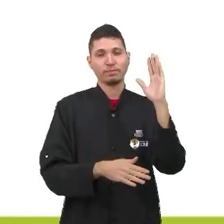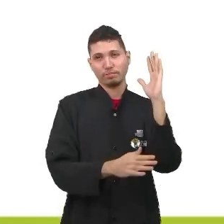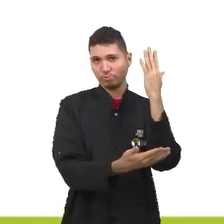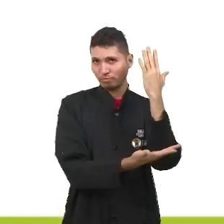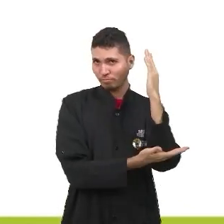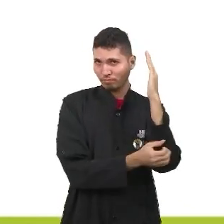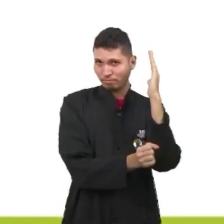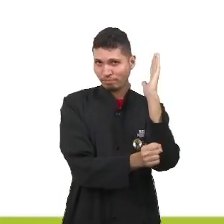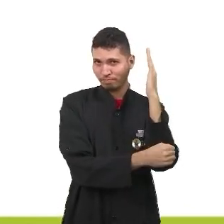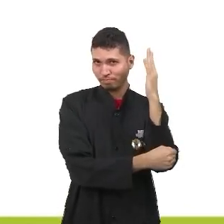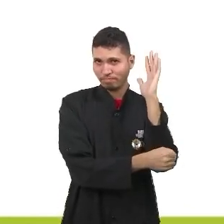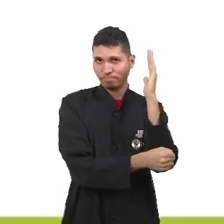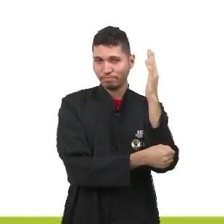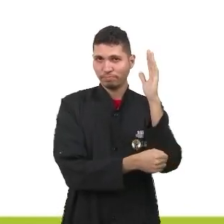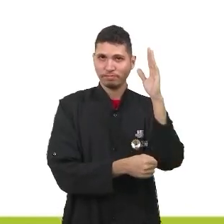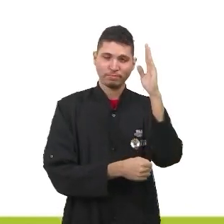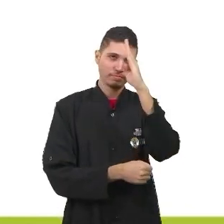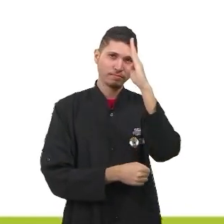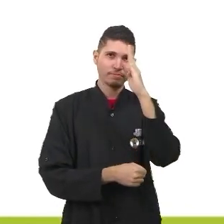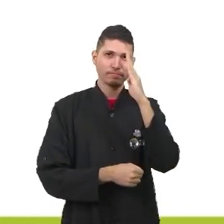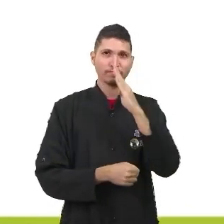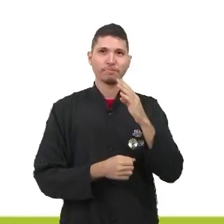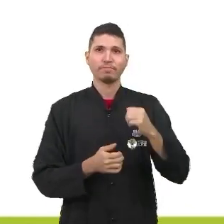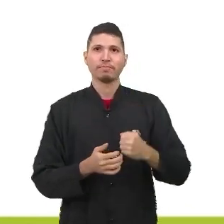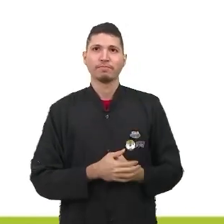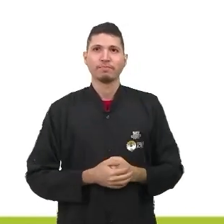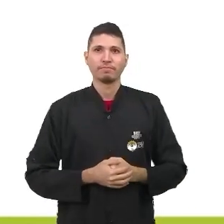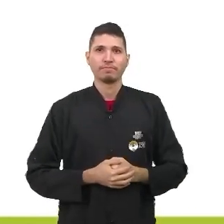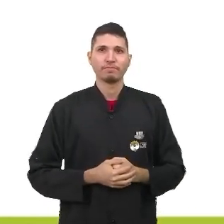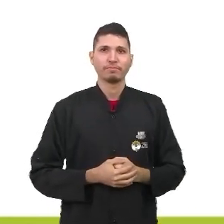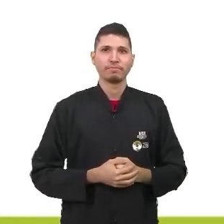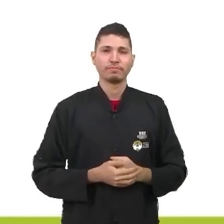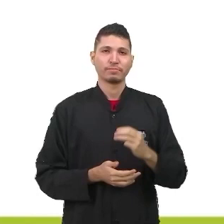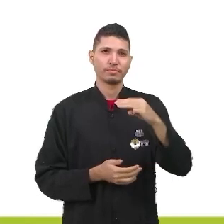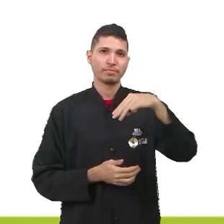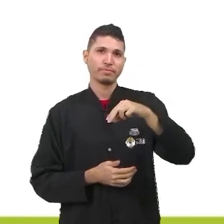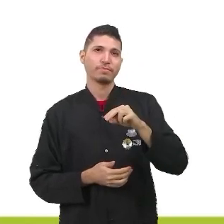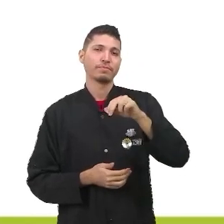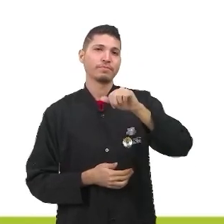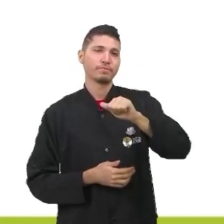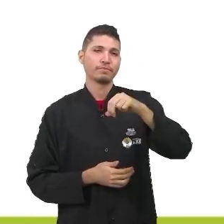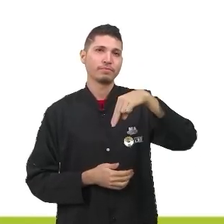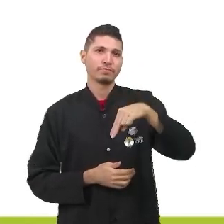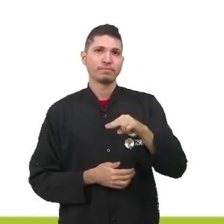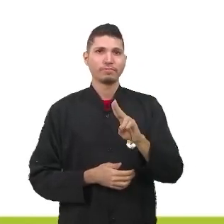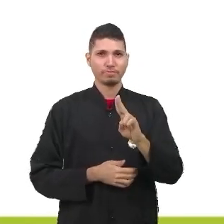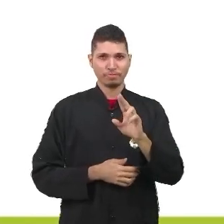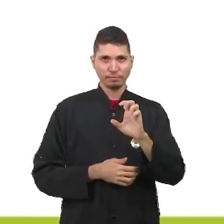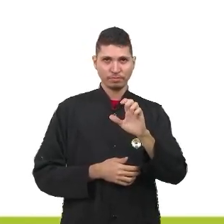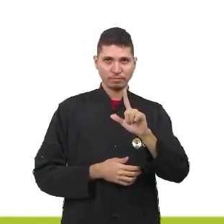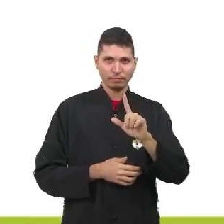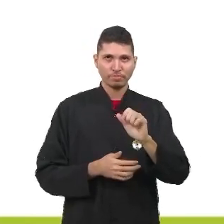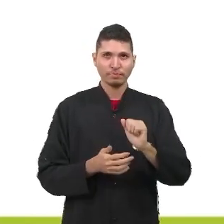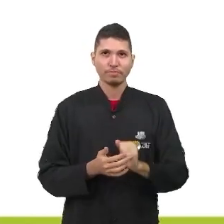Grande, 1933. Manuel Bandeira, A Cinza das Horas e